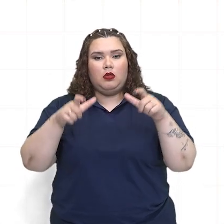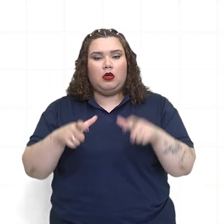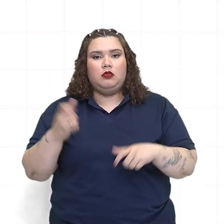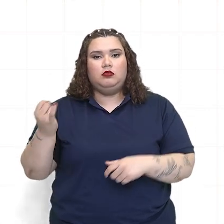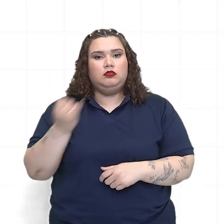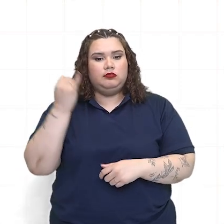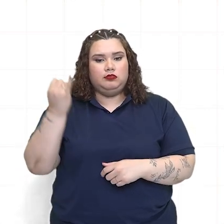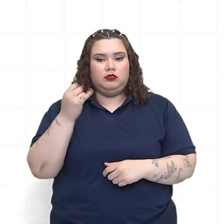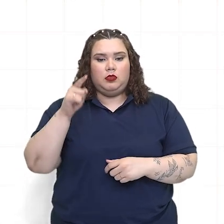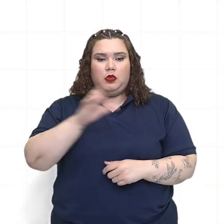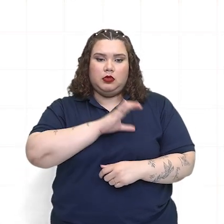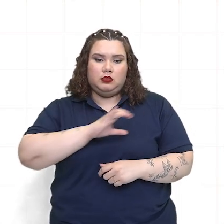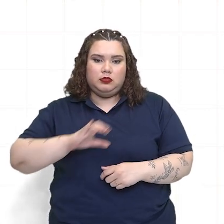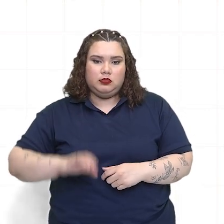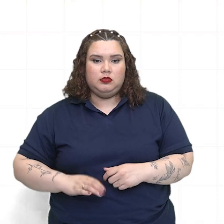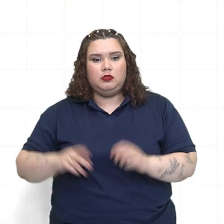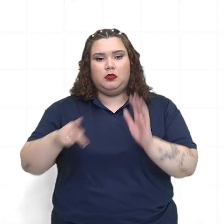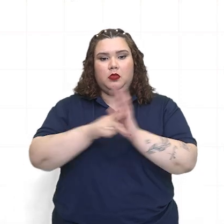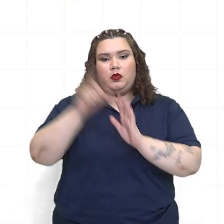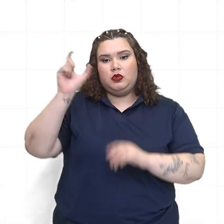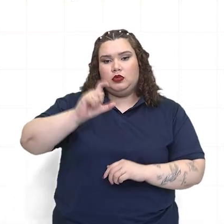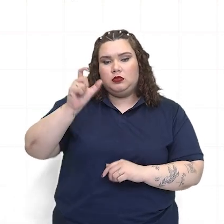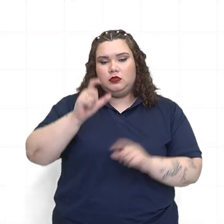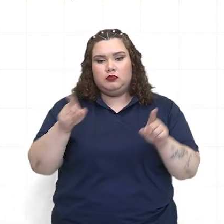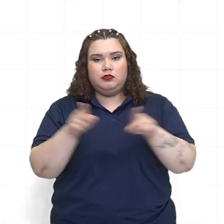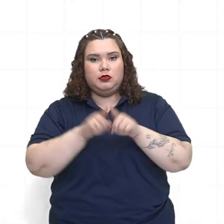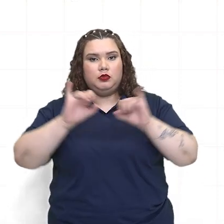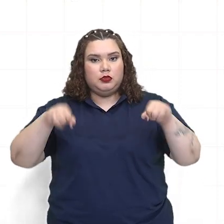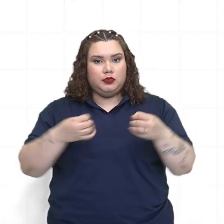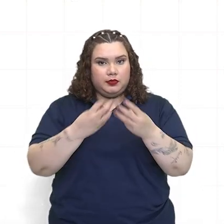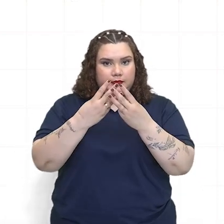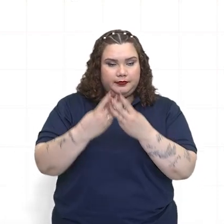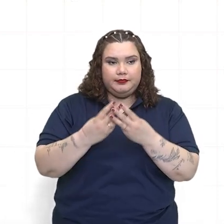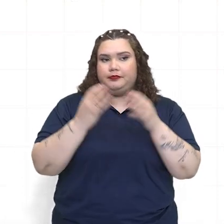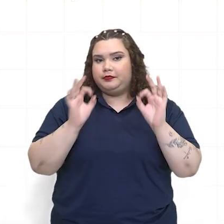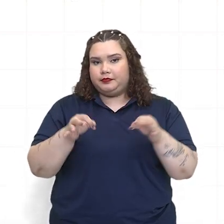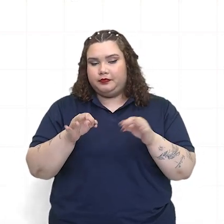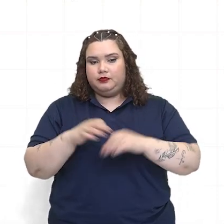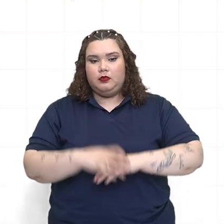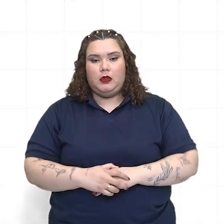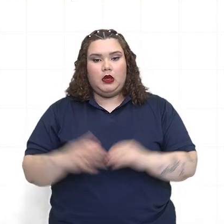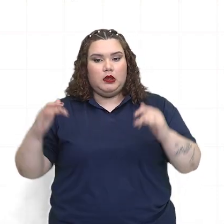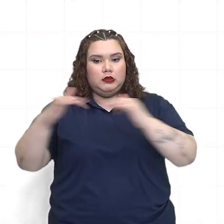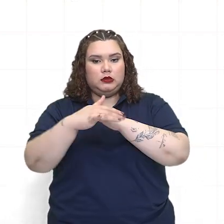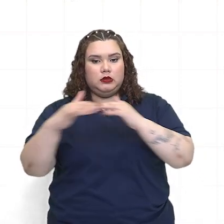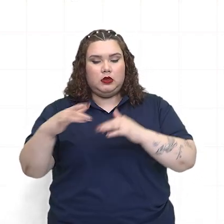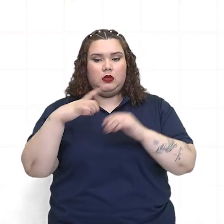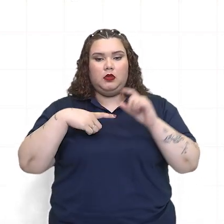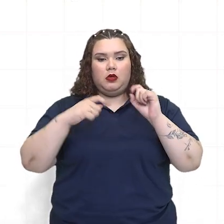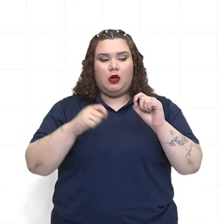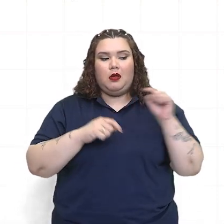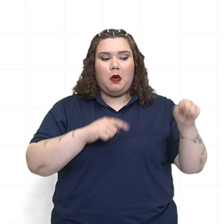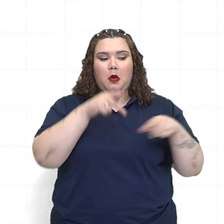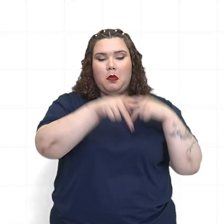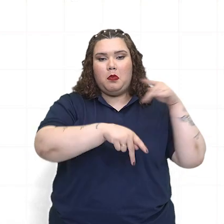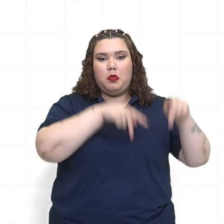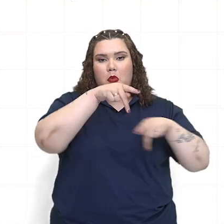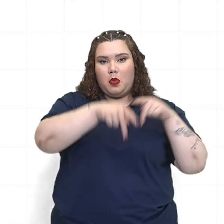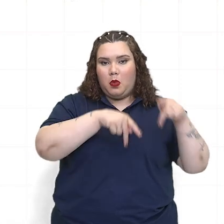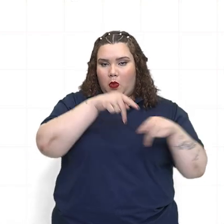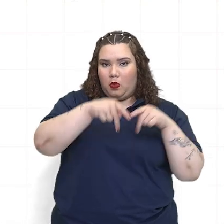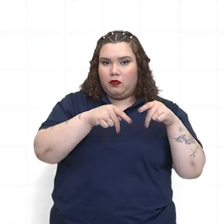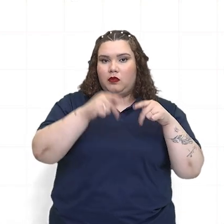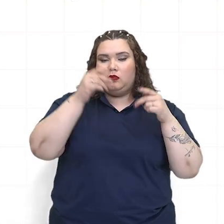importante para o cristianismo, para o islamismo e judaísmo. A cidade tinha sido conquistada pelos